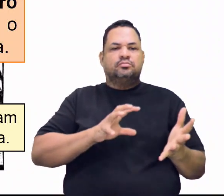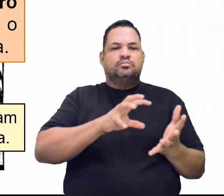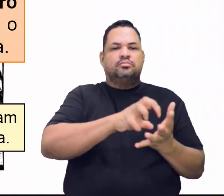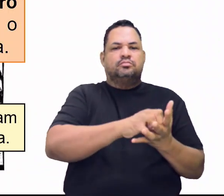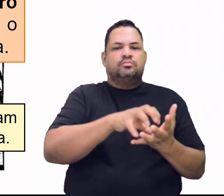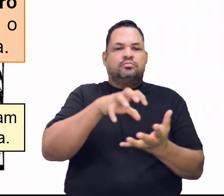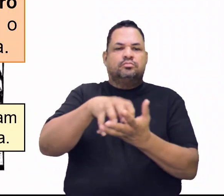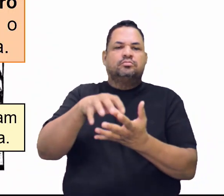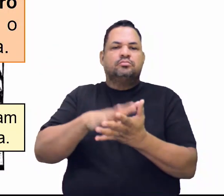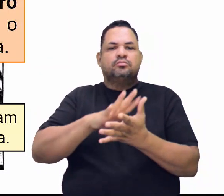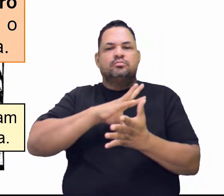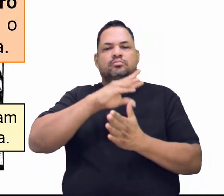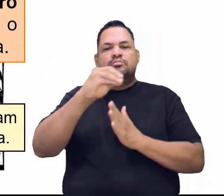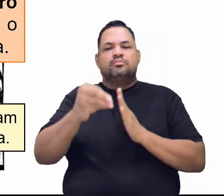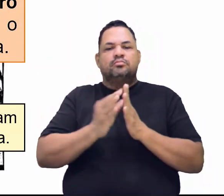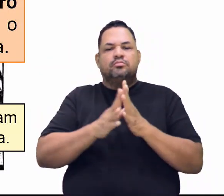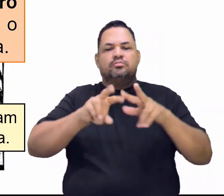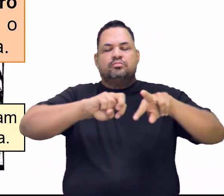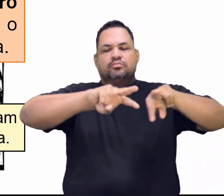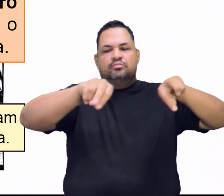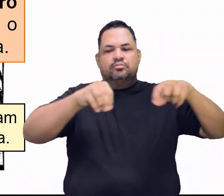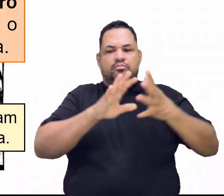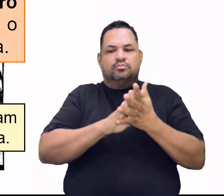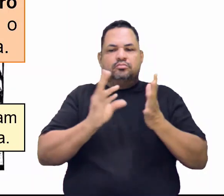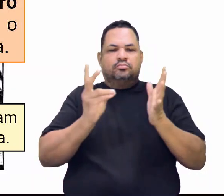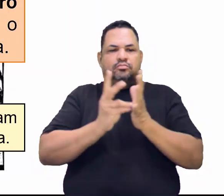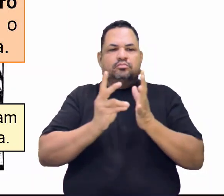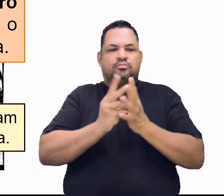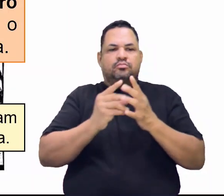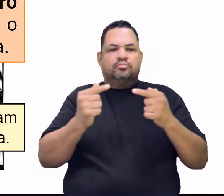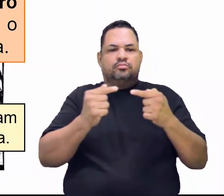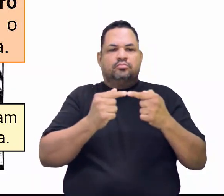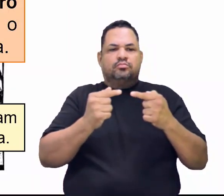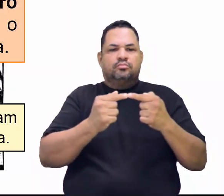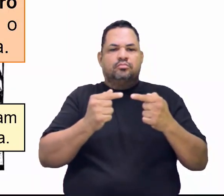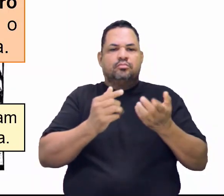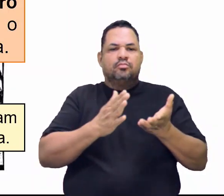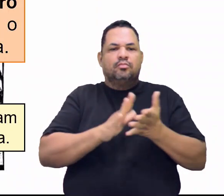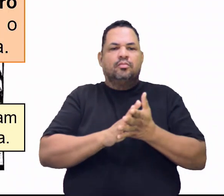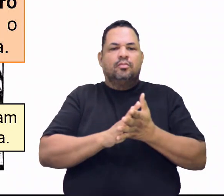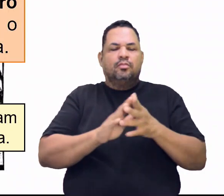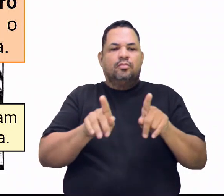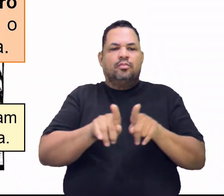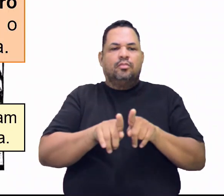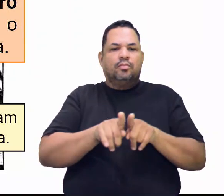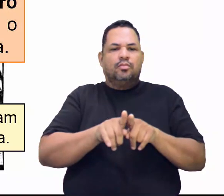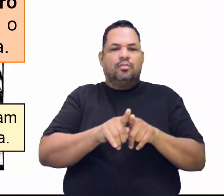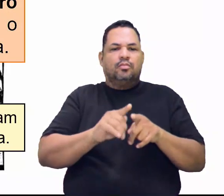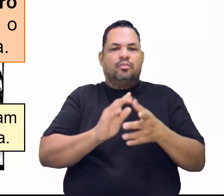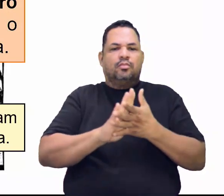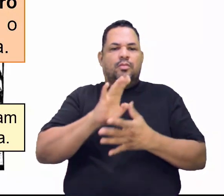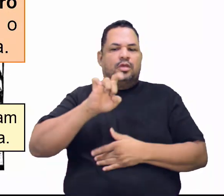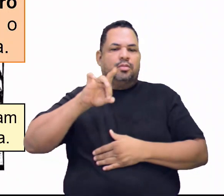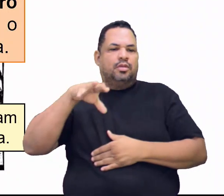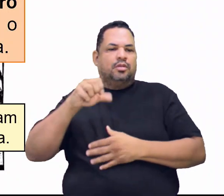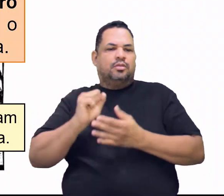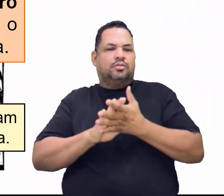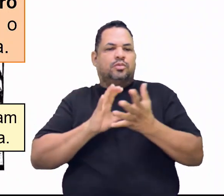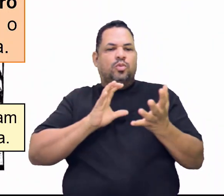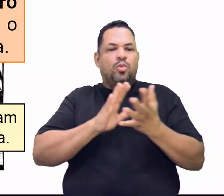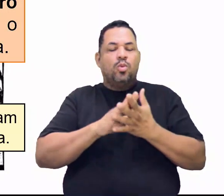conquista, a colonização da Amazônia, a submissão do indígena, né? Os primeiros contatos dos americanos os ameríndios com os